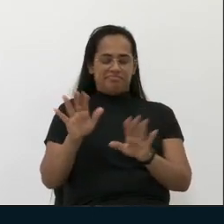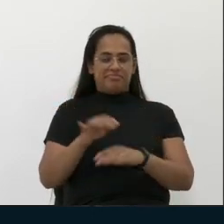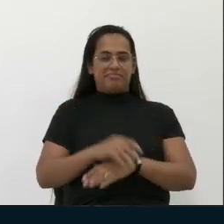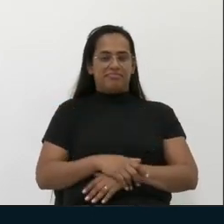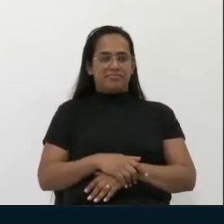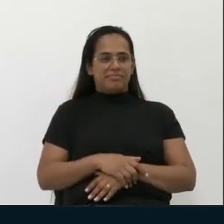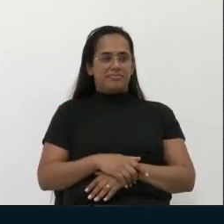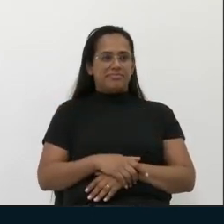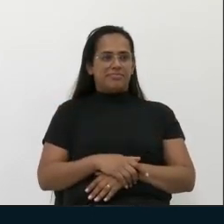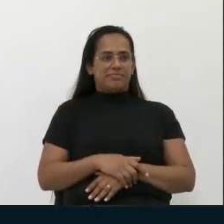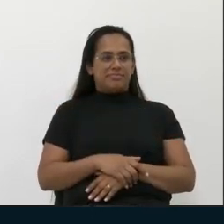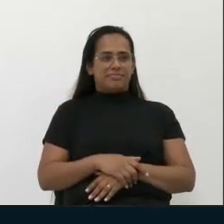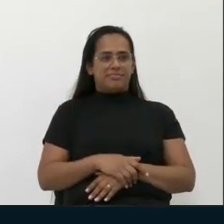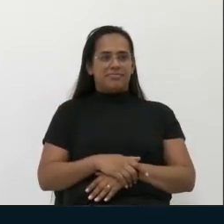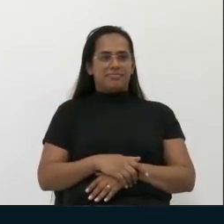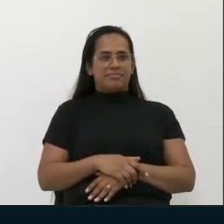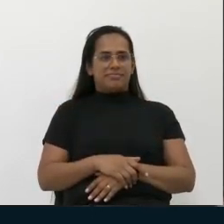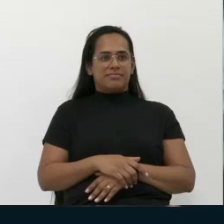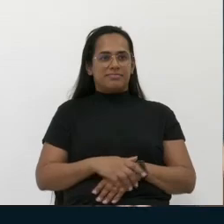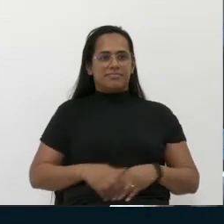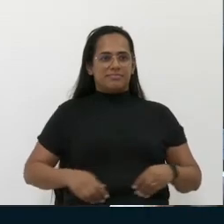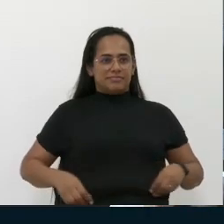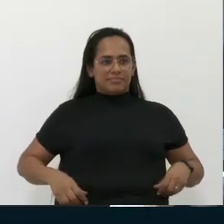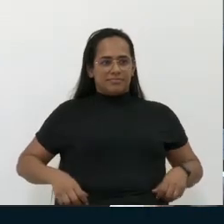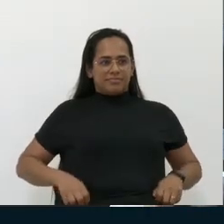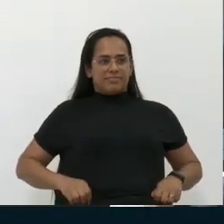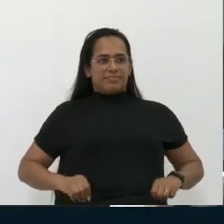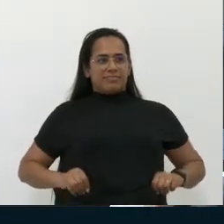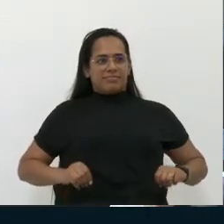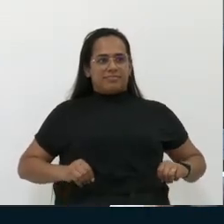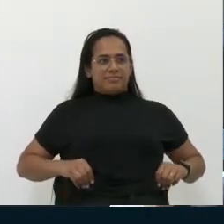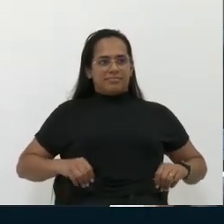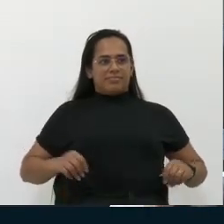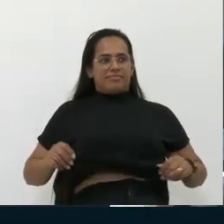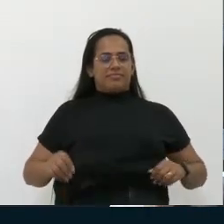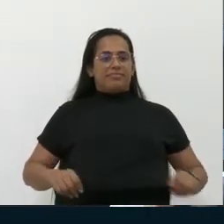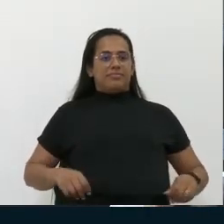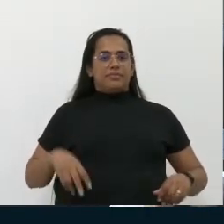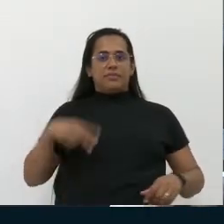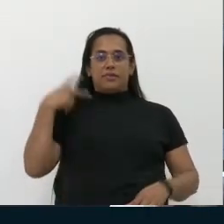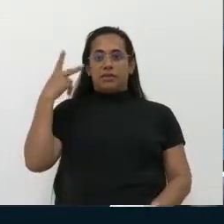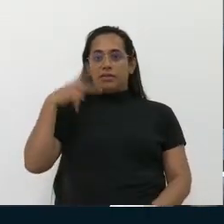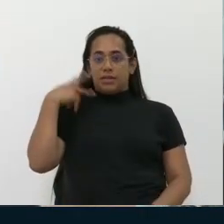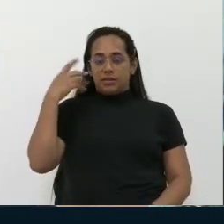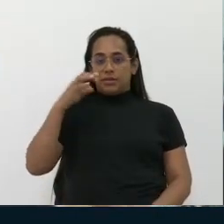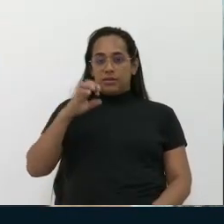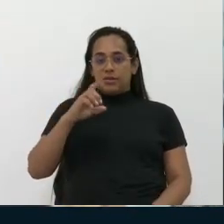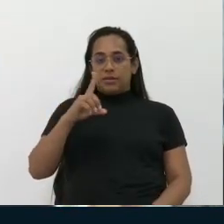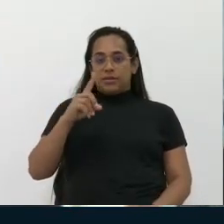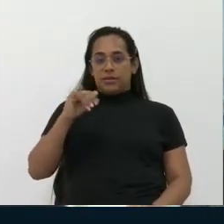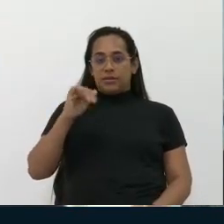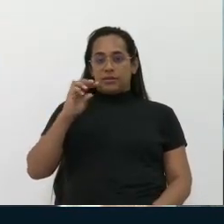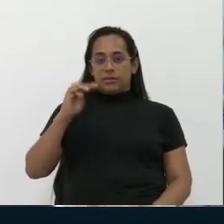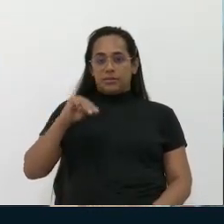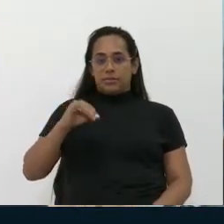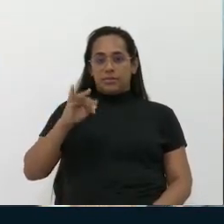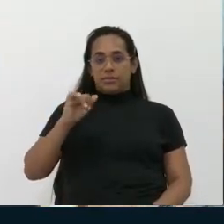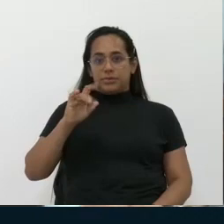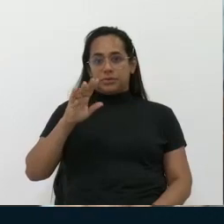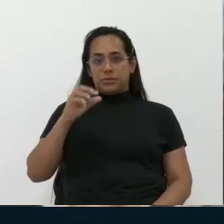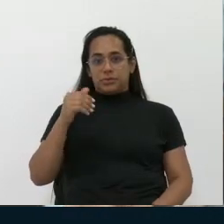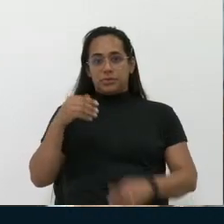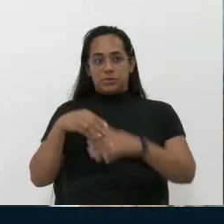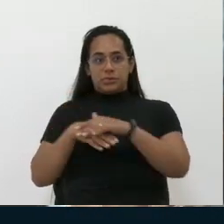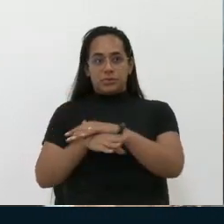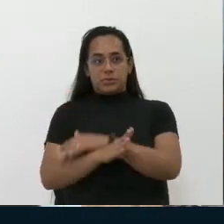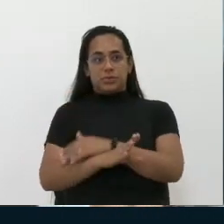tá feia. É isso, seu presidente. O vereador Edmilson, ele já tem costume de tirar manifestantes. Tem um apelo